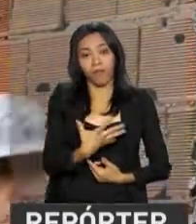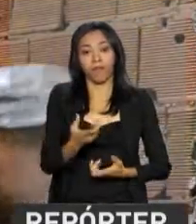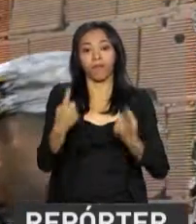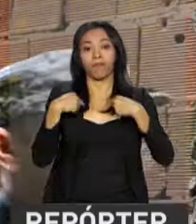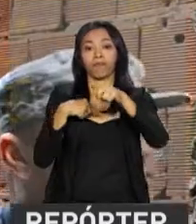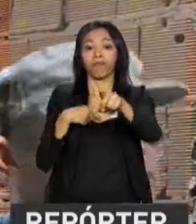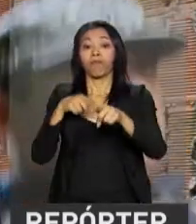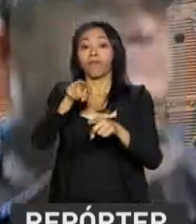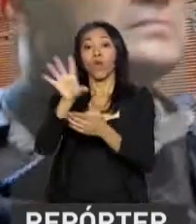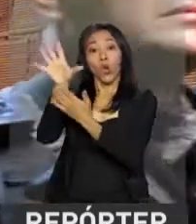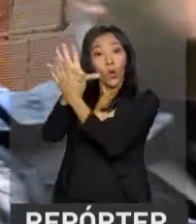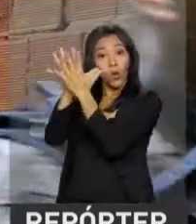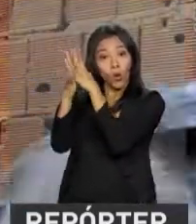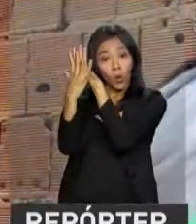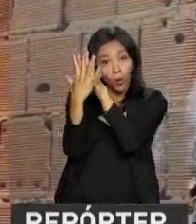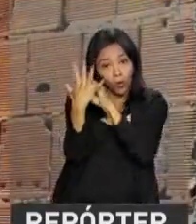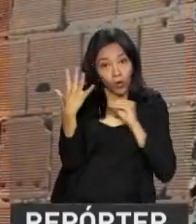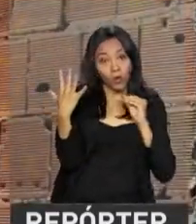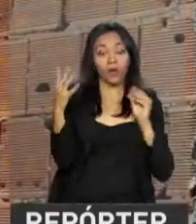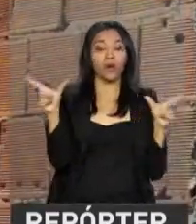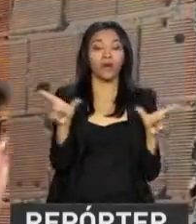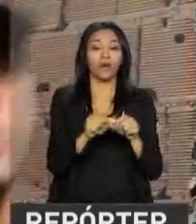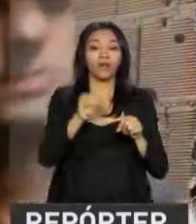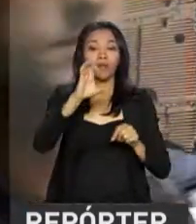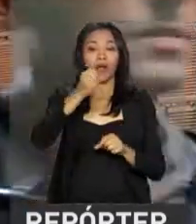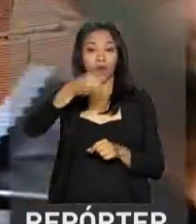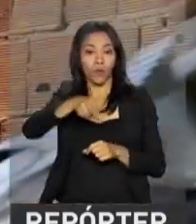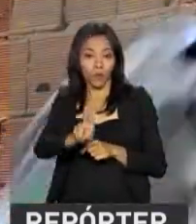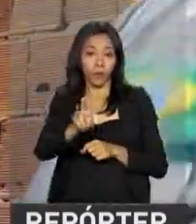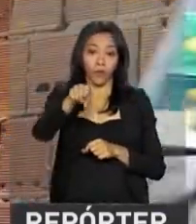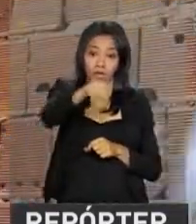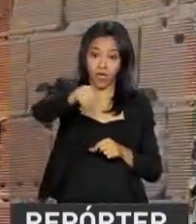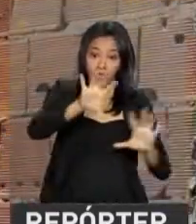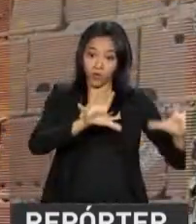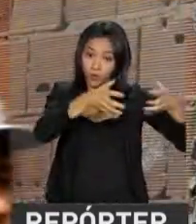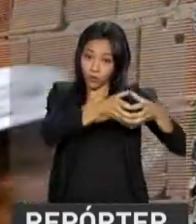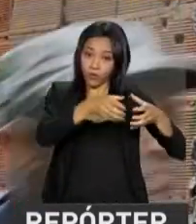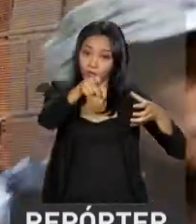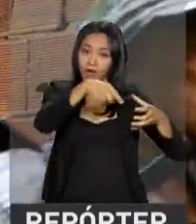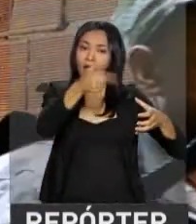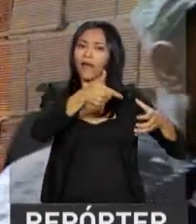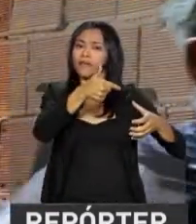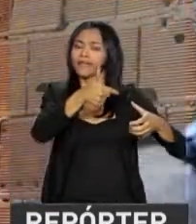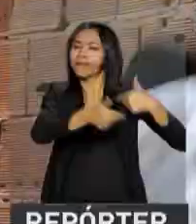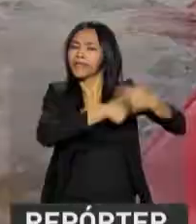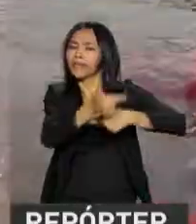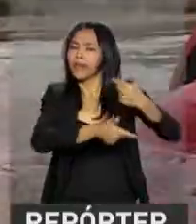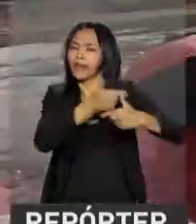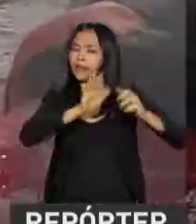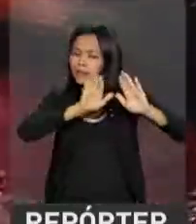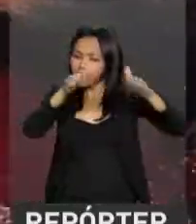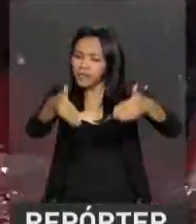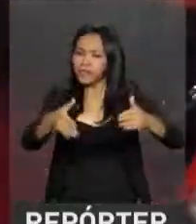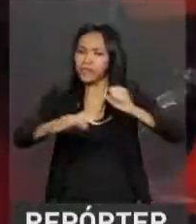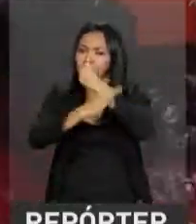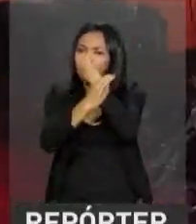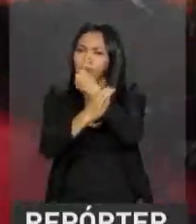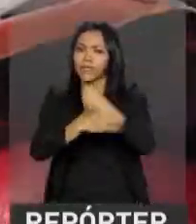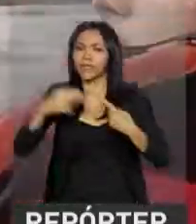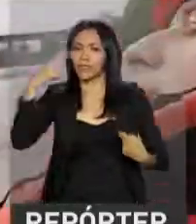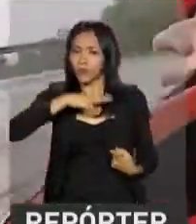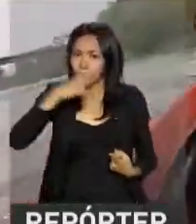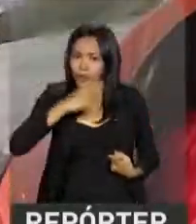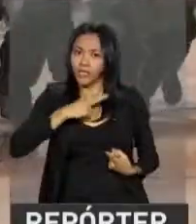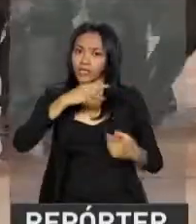paz das nações unidas a força nacional foi criada para desempenhar atividades específicas de segurança pública como em emergências e